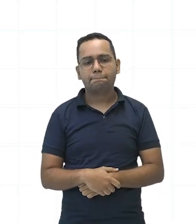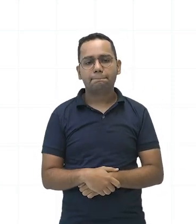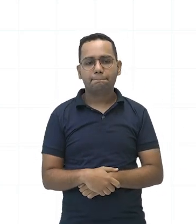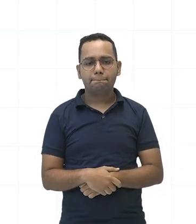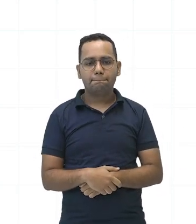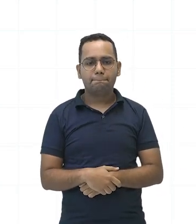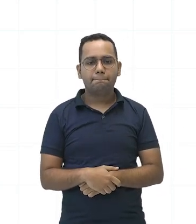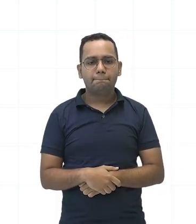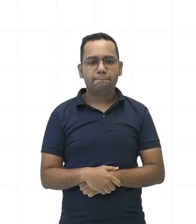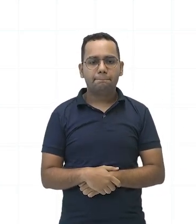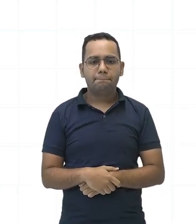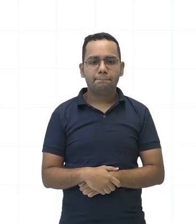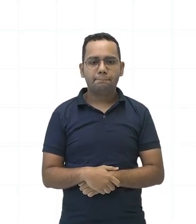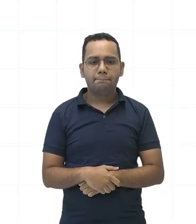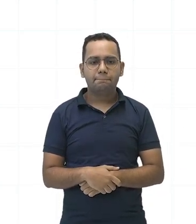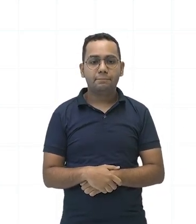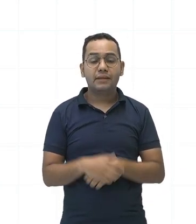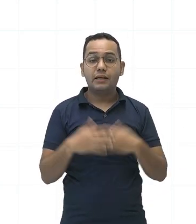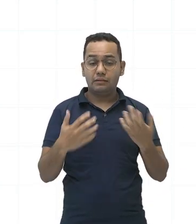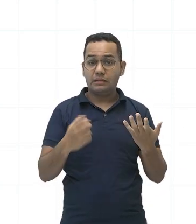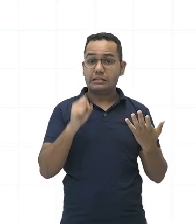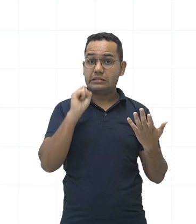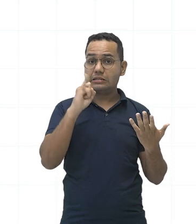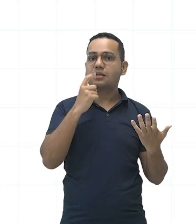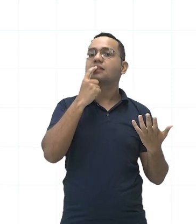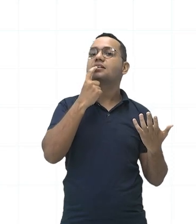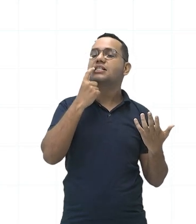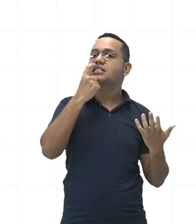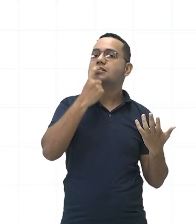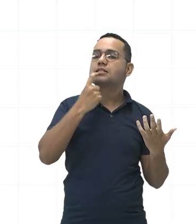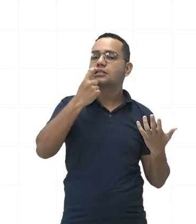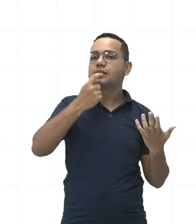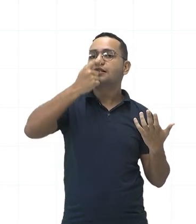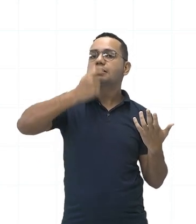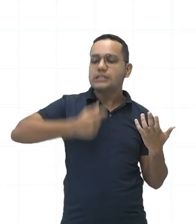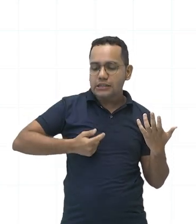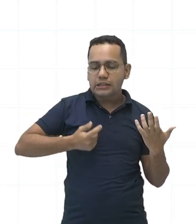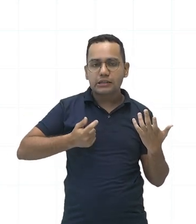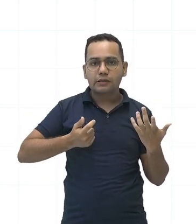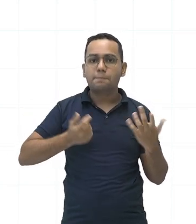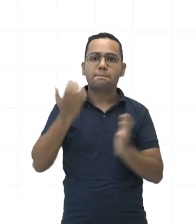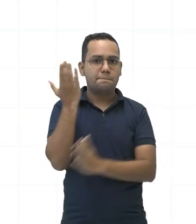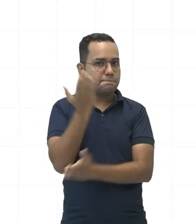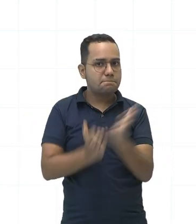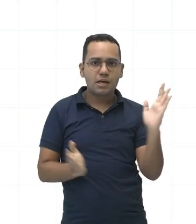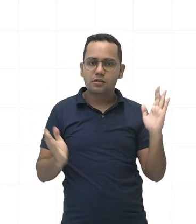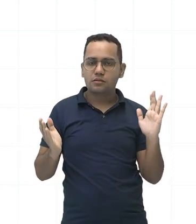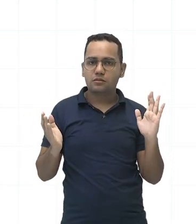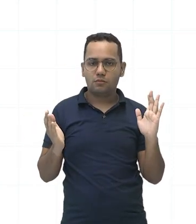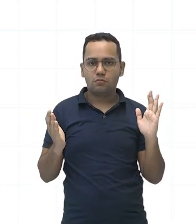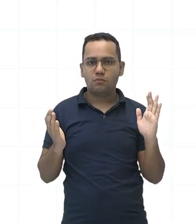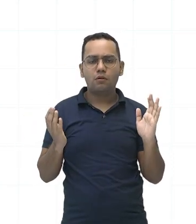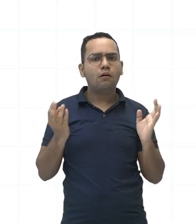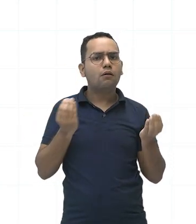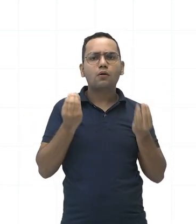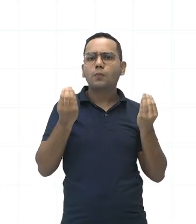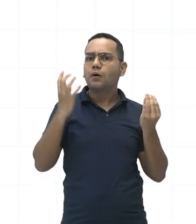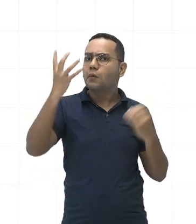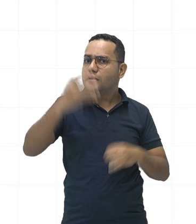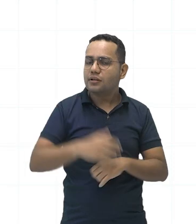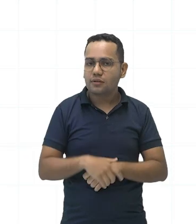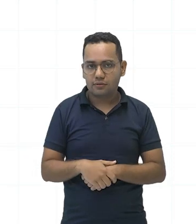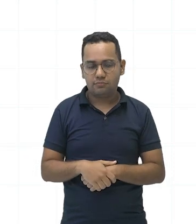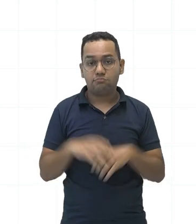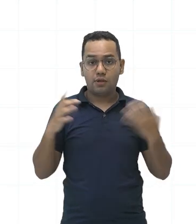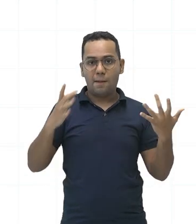Se a queda do dente foi por inteiro, como ocorreu ali com o nosso personagem, né? Vai ter primeiro que lavar a boca